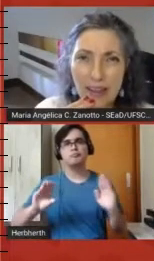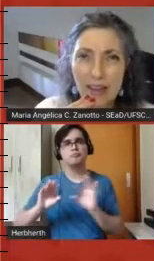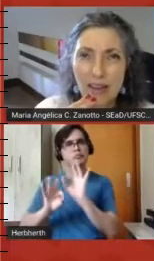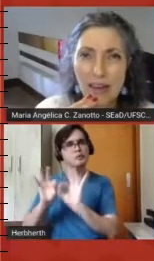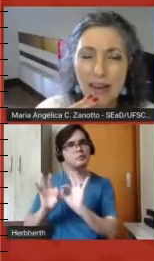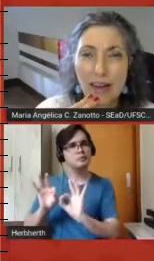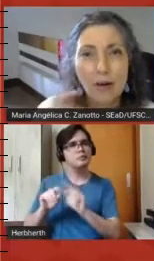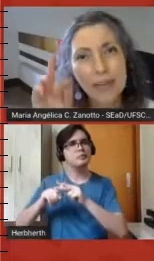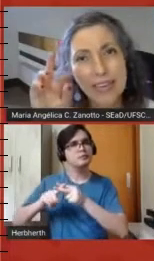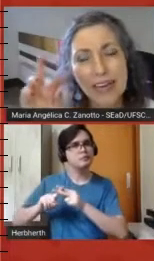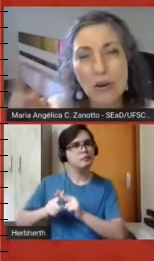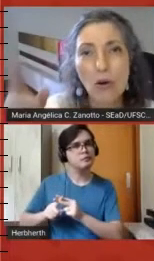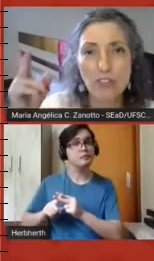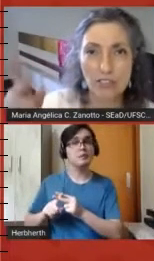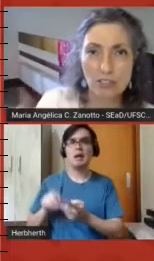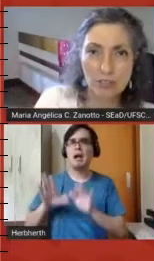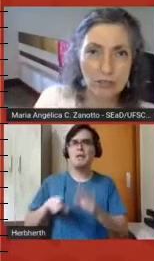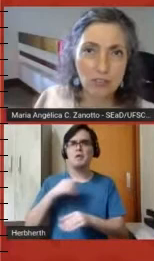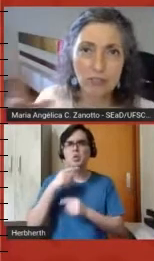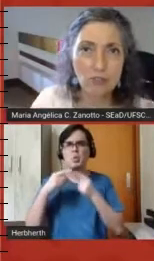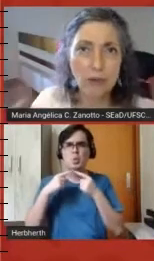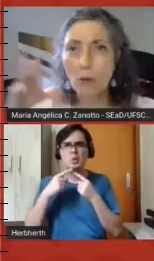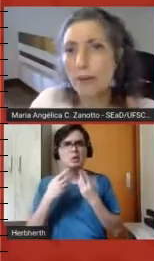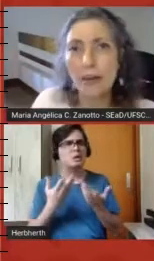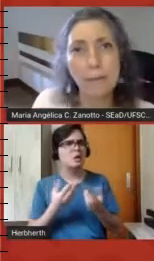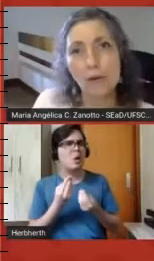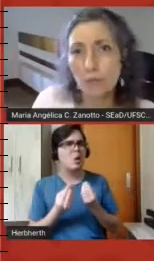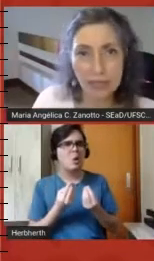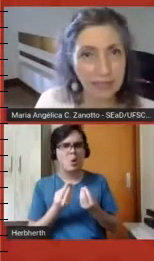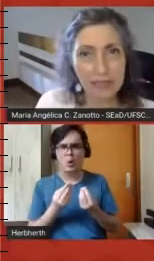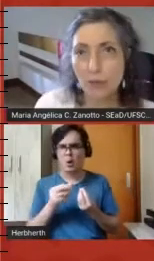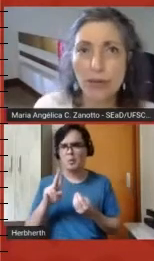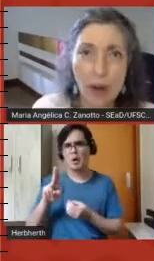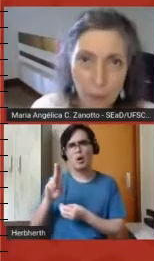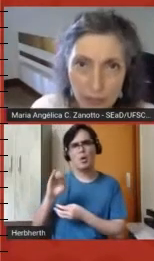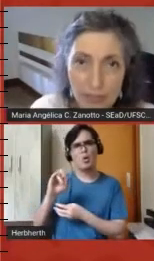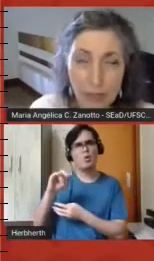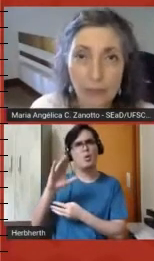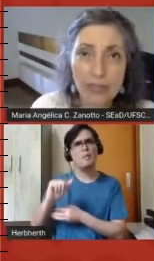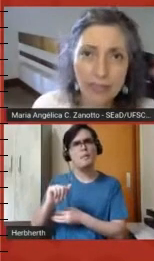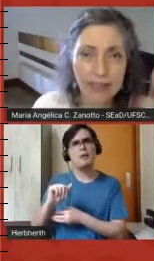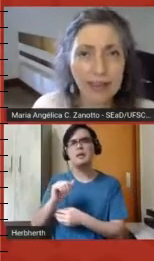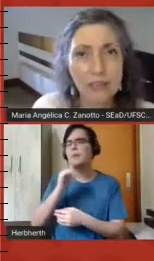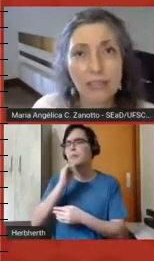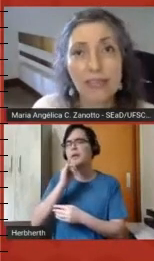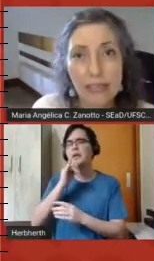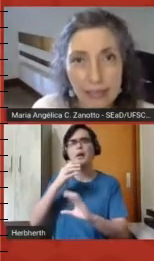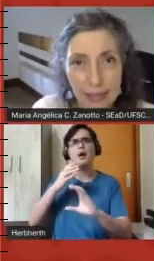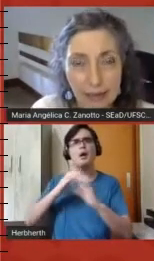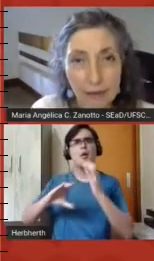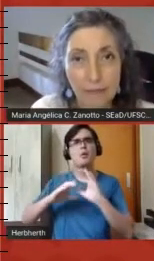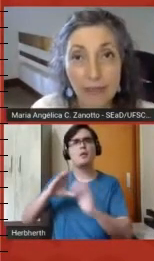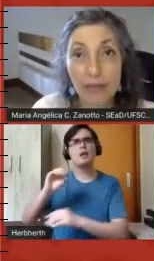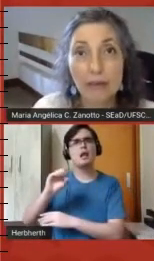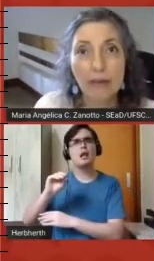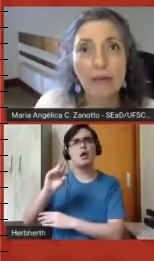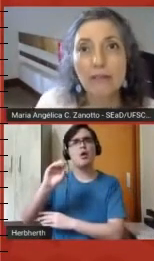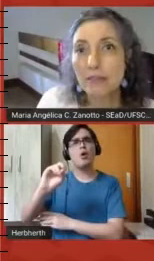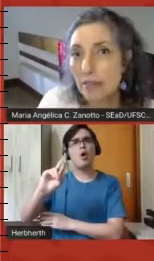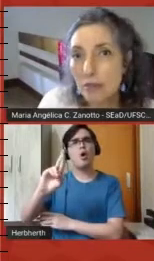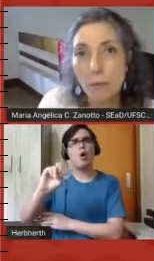que é? Como é que é a lógica de uma rubrica para comunicação oral, por exemplo? Que critérios tem que ter,